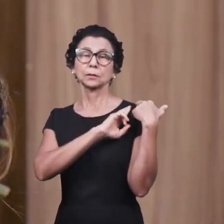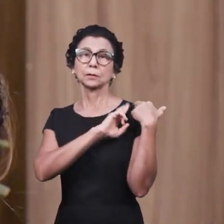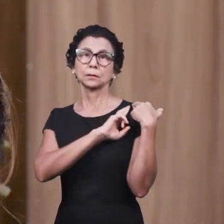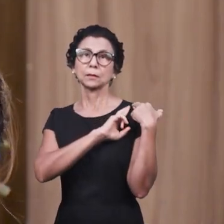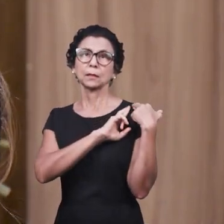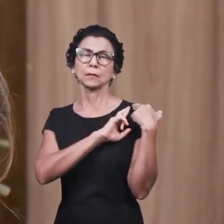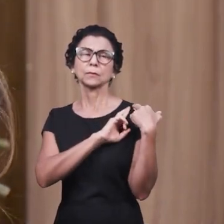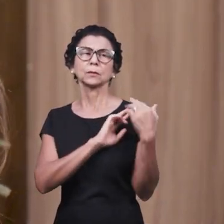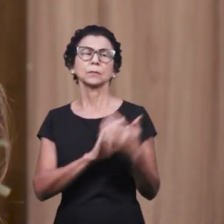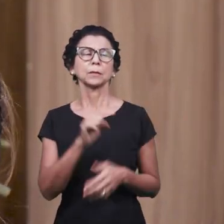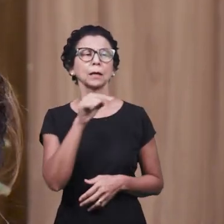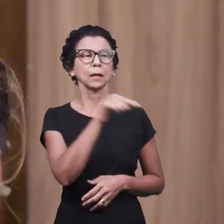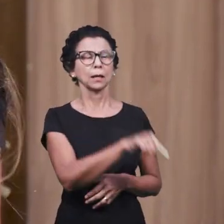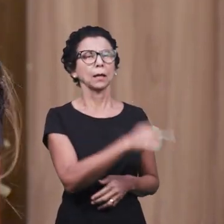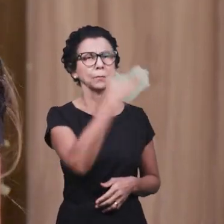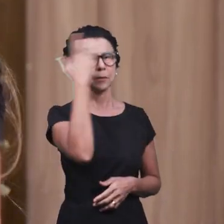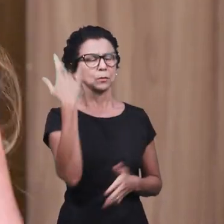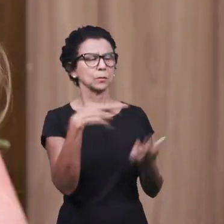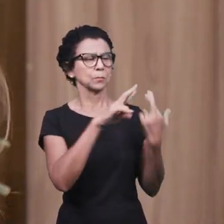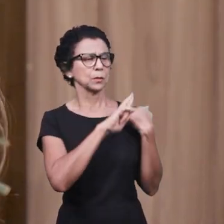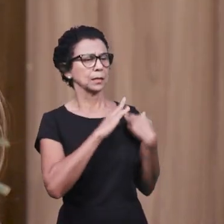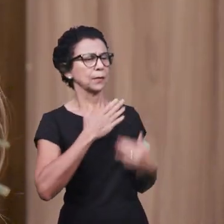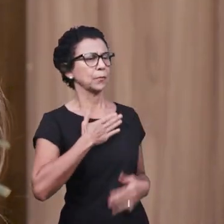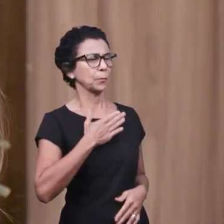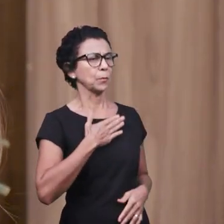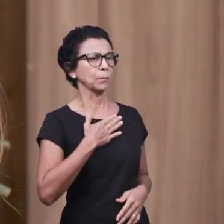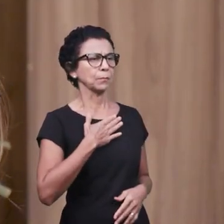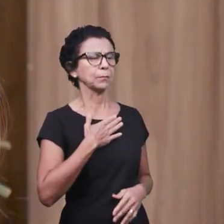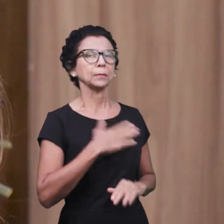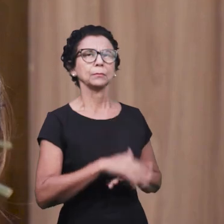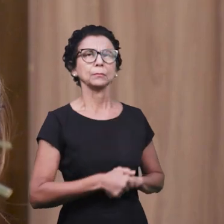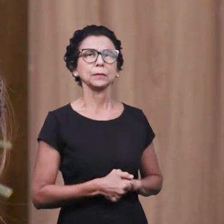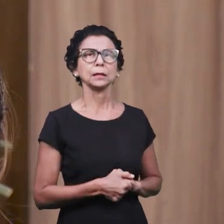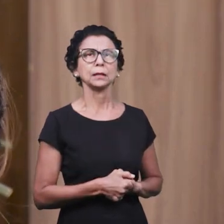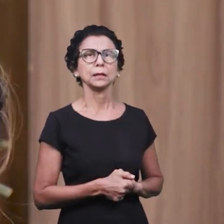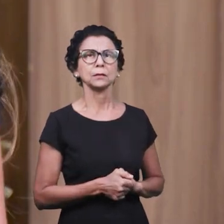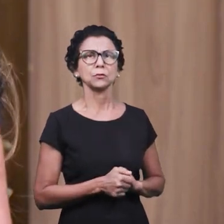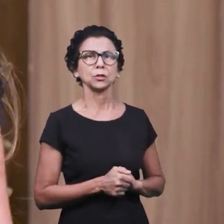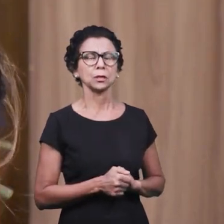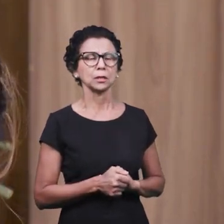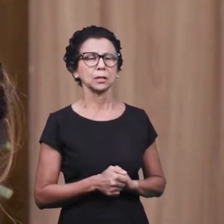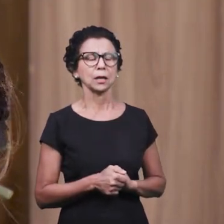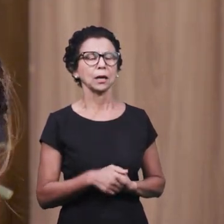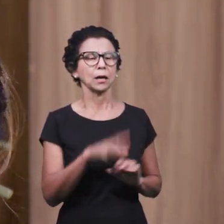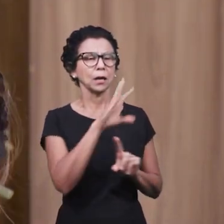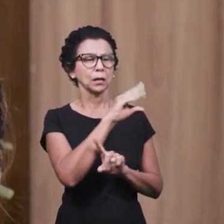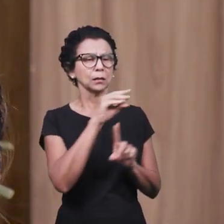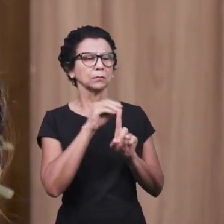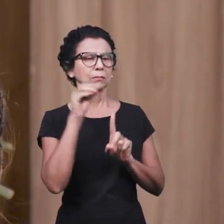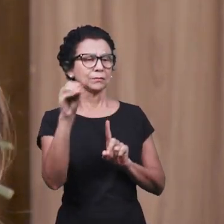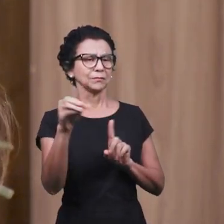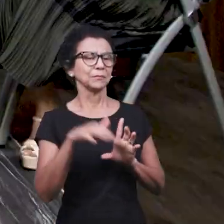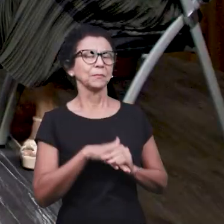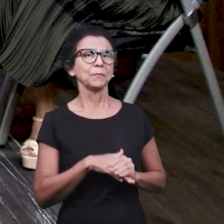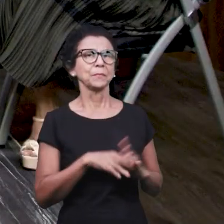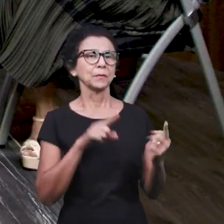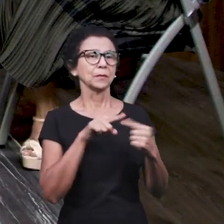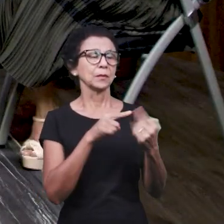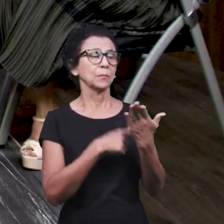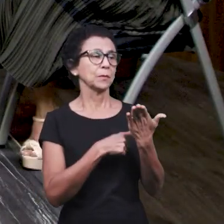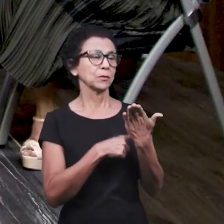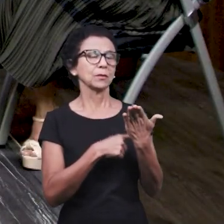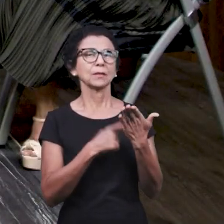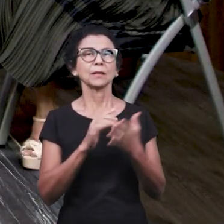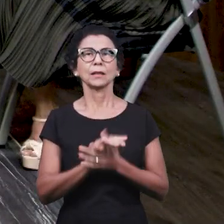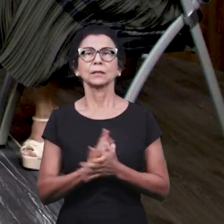que eram responsáveis por mim, cuidava. Se eu tava com algum problema, eu podia falar com eles. E eles, assim, o objetivo deles estavam ali para me ajudar. Então, foi